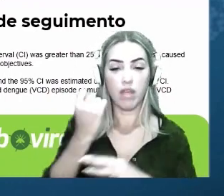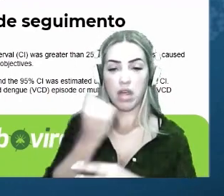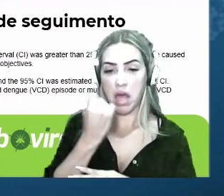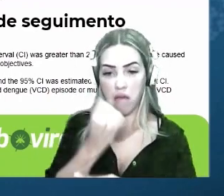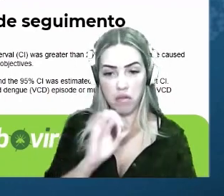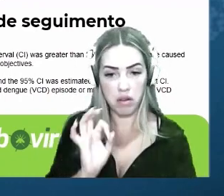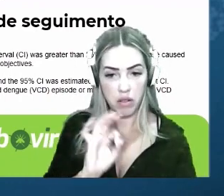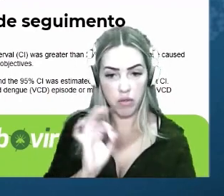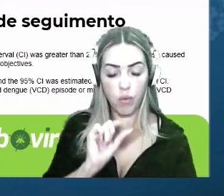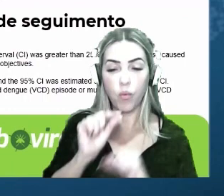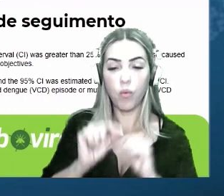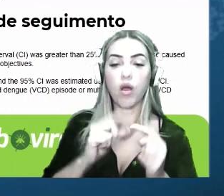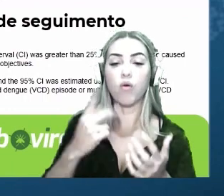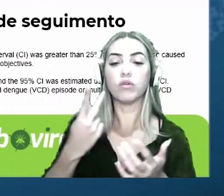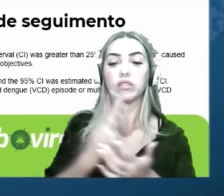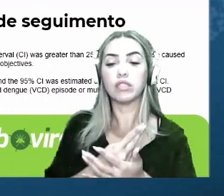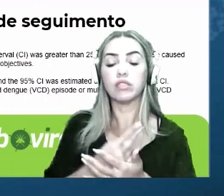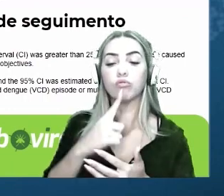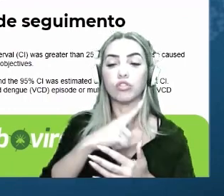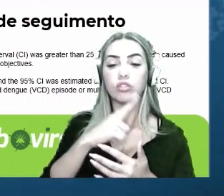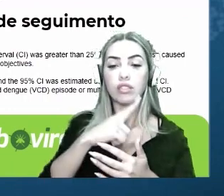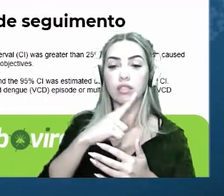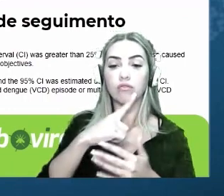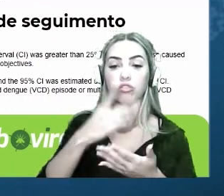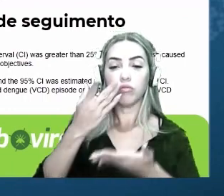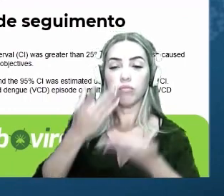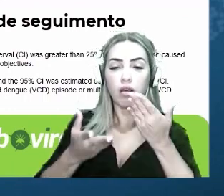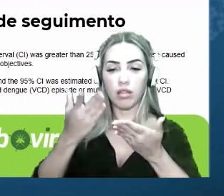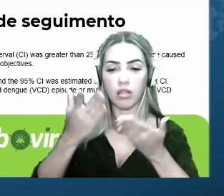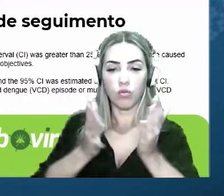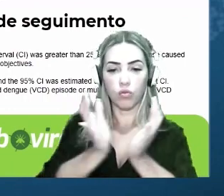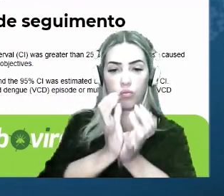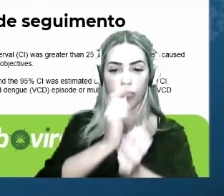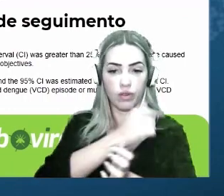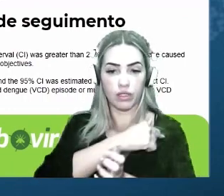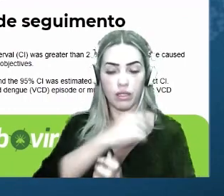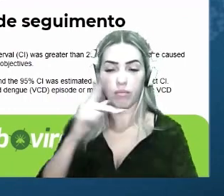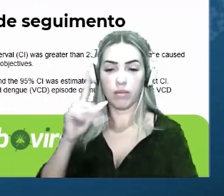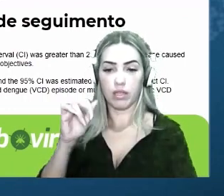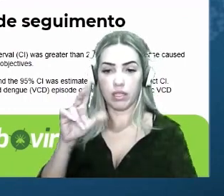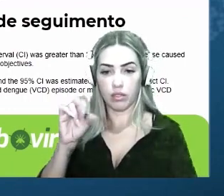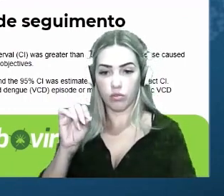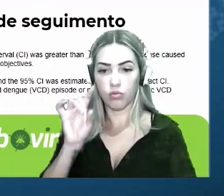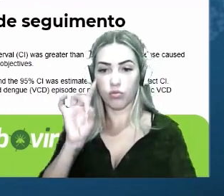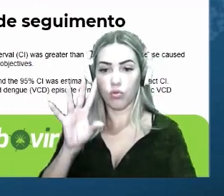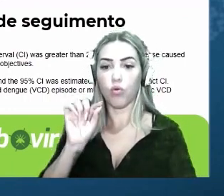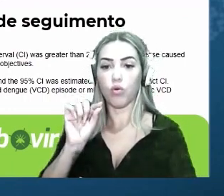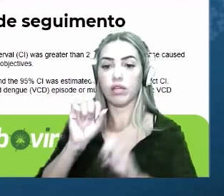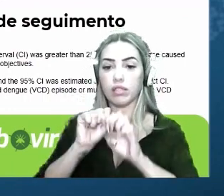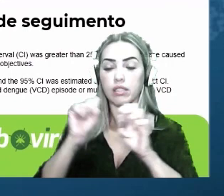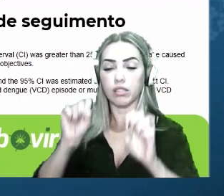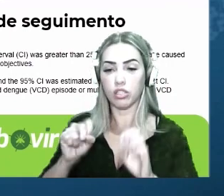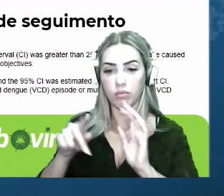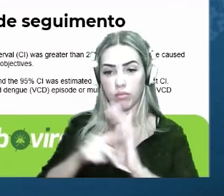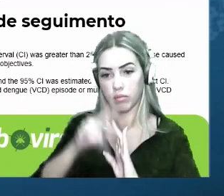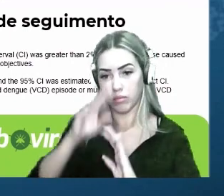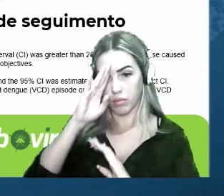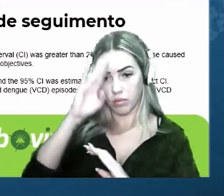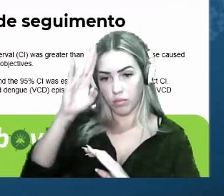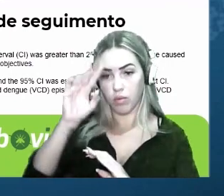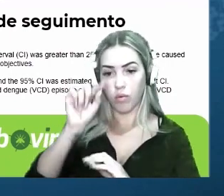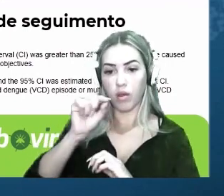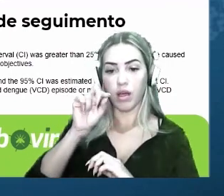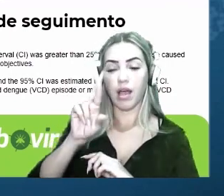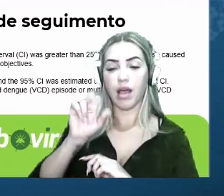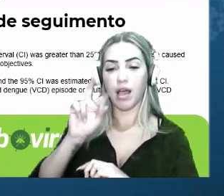teve desbalanço entre grupo vacina e placebo foram eventos sistêmicos, principalmente puxados pelo rash, que a